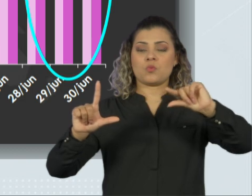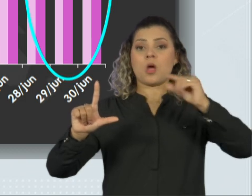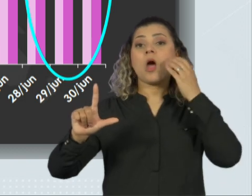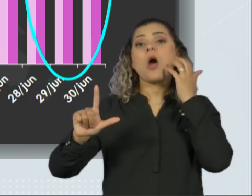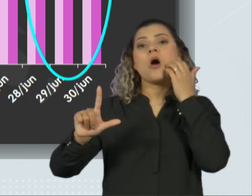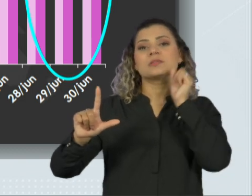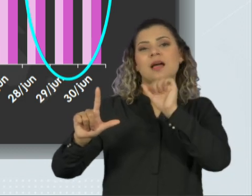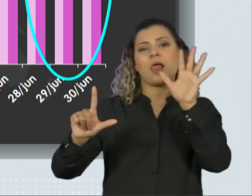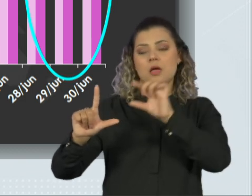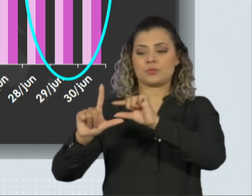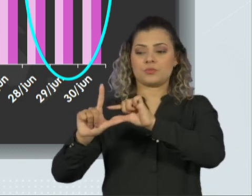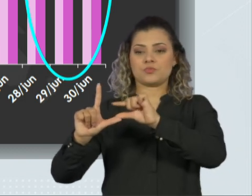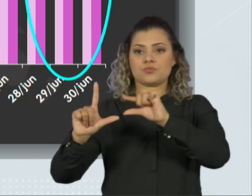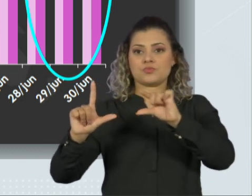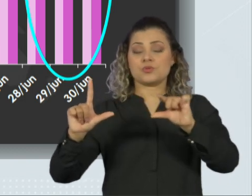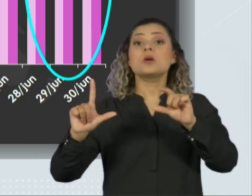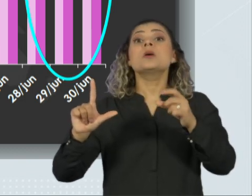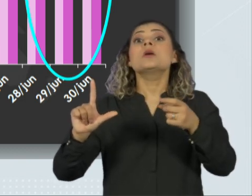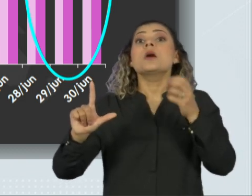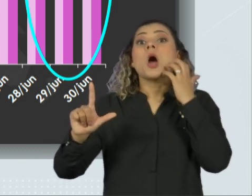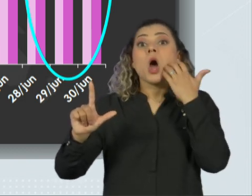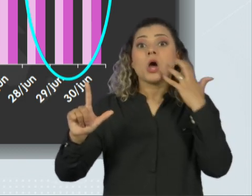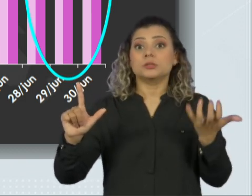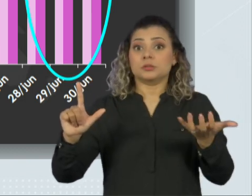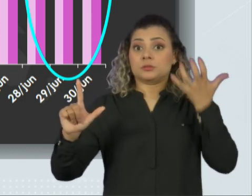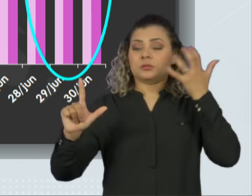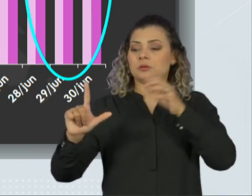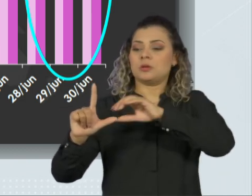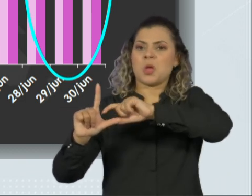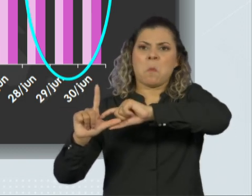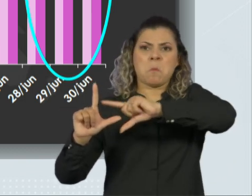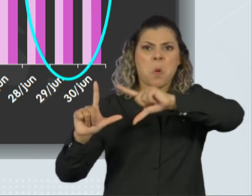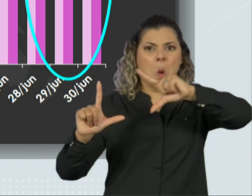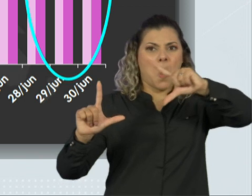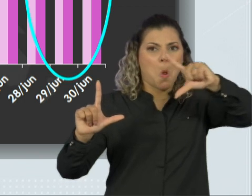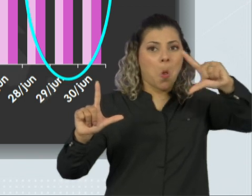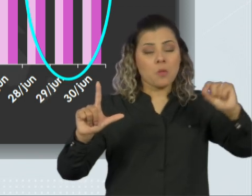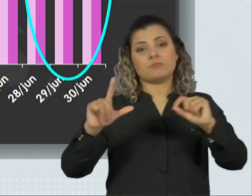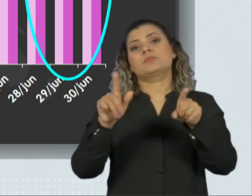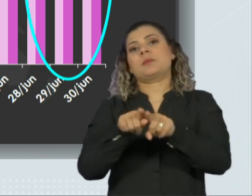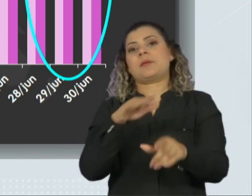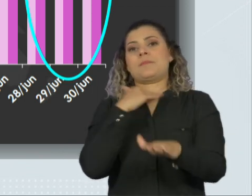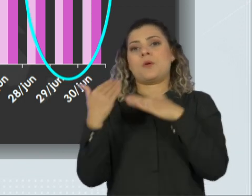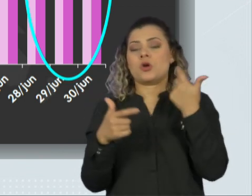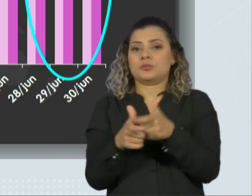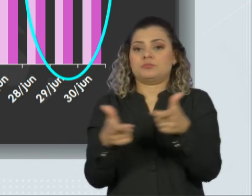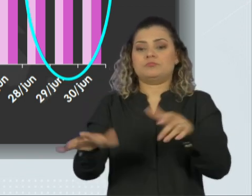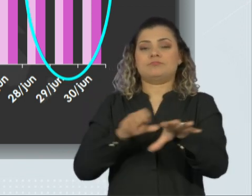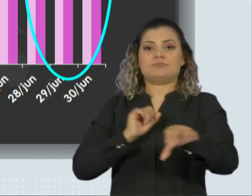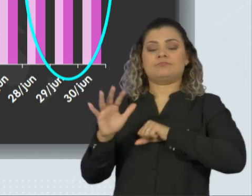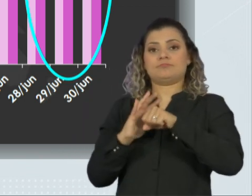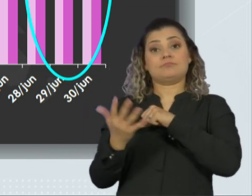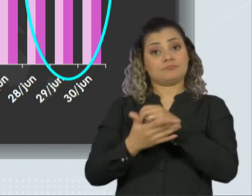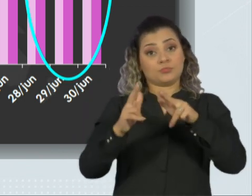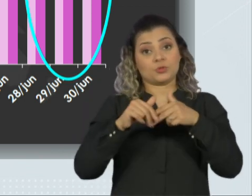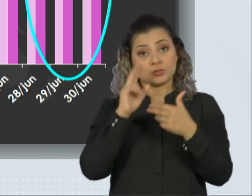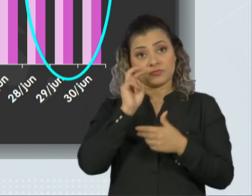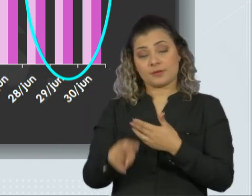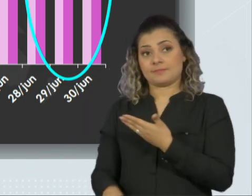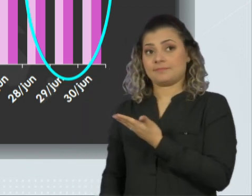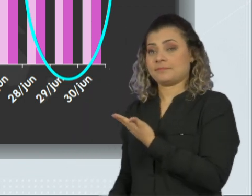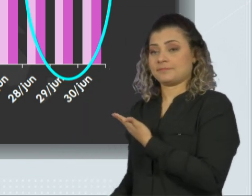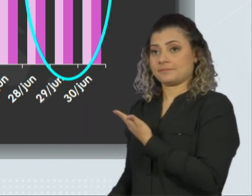no interior e uma redução no número de casos de óbitos, no número de óbitos da capital. Isso